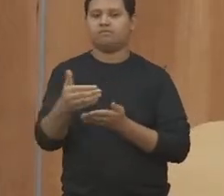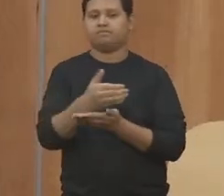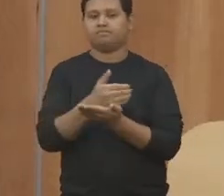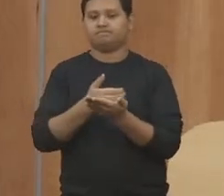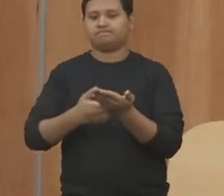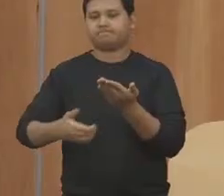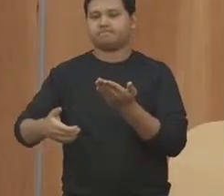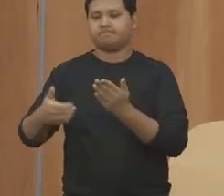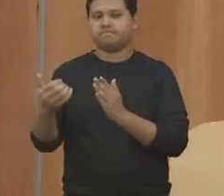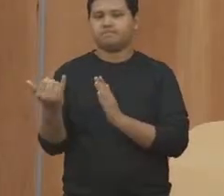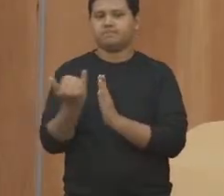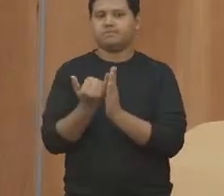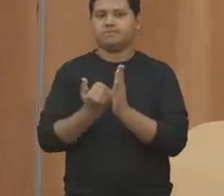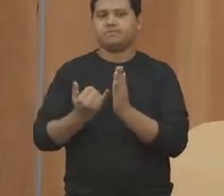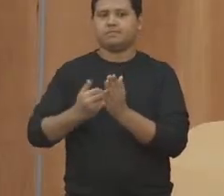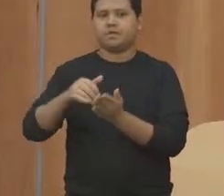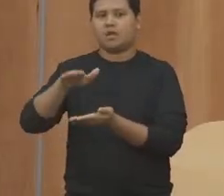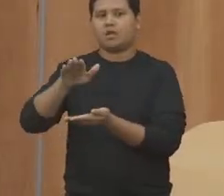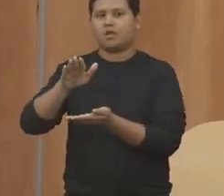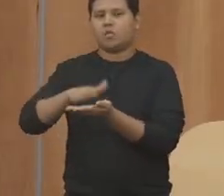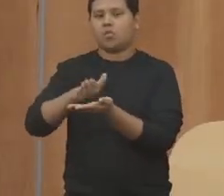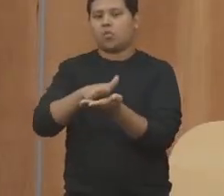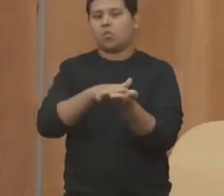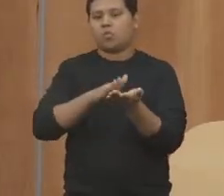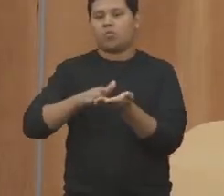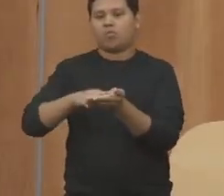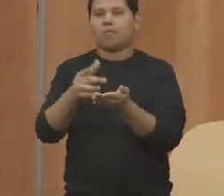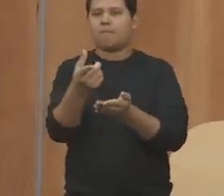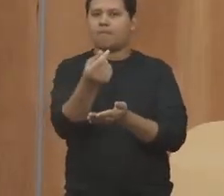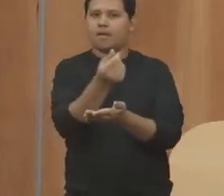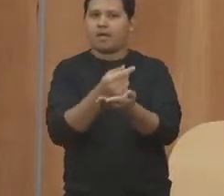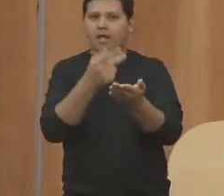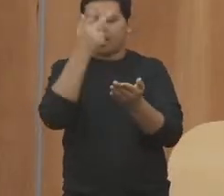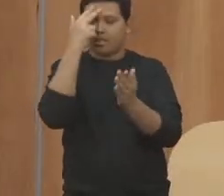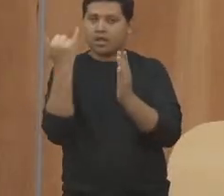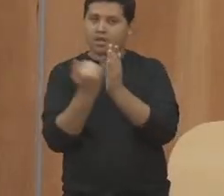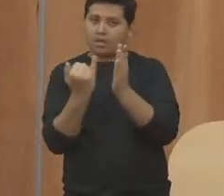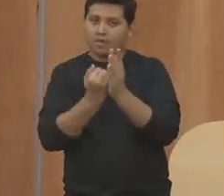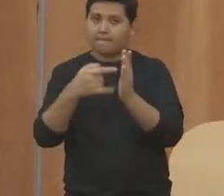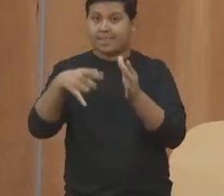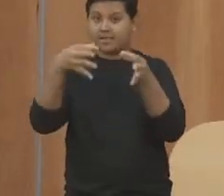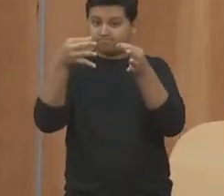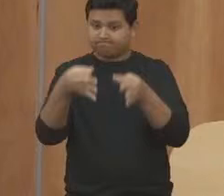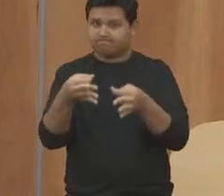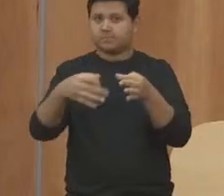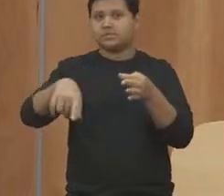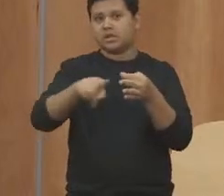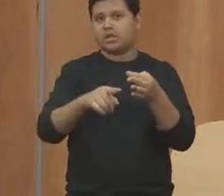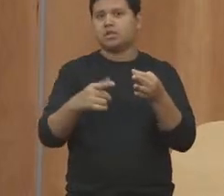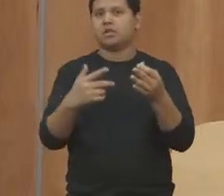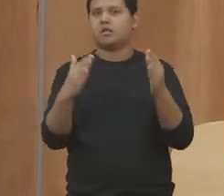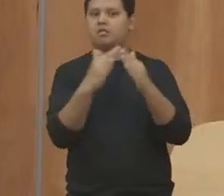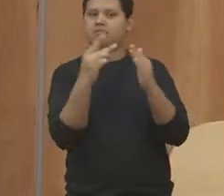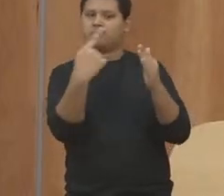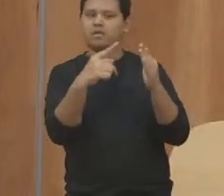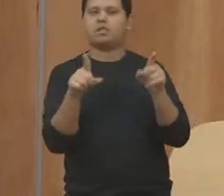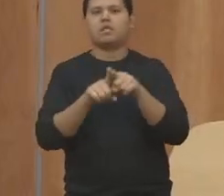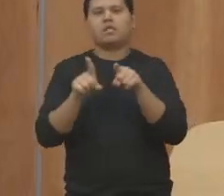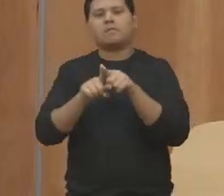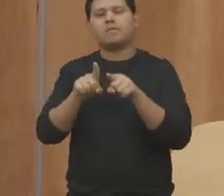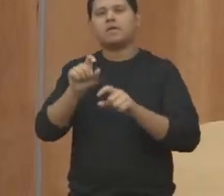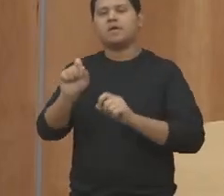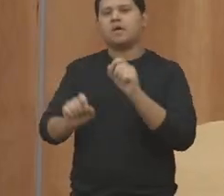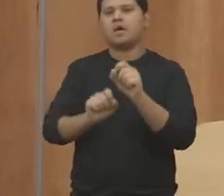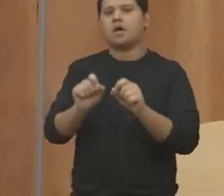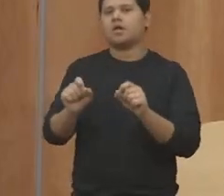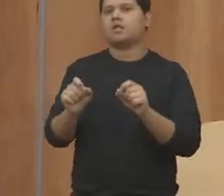recadastramento dessas áreas fronteiriças que cresceram, para a gente cobrar de forma justa como residência e possivelmente